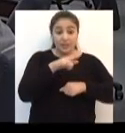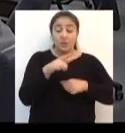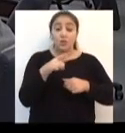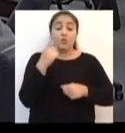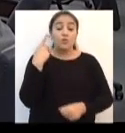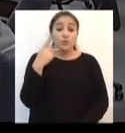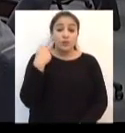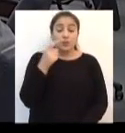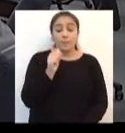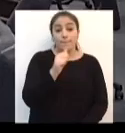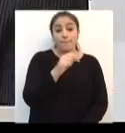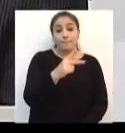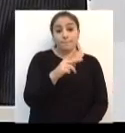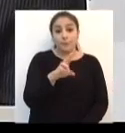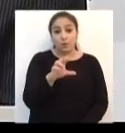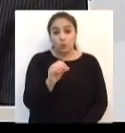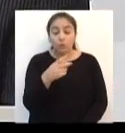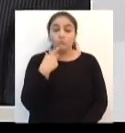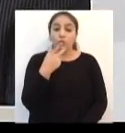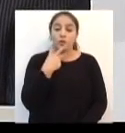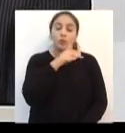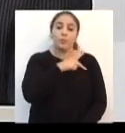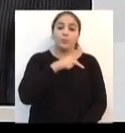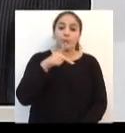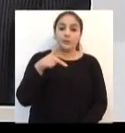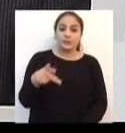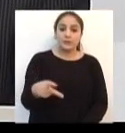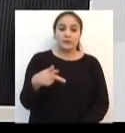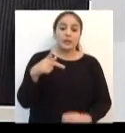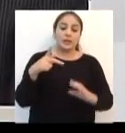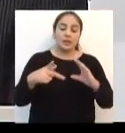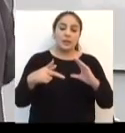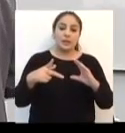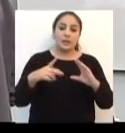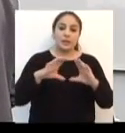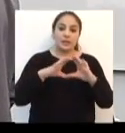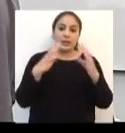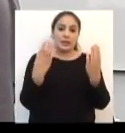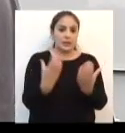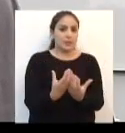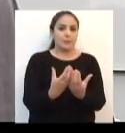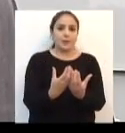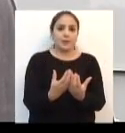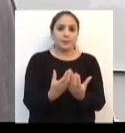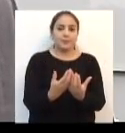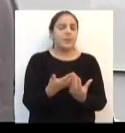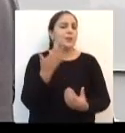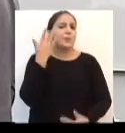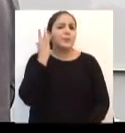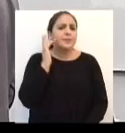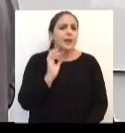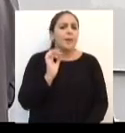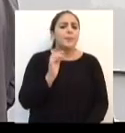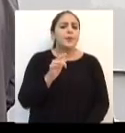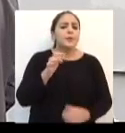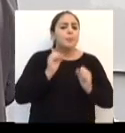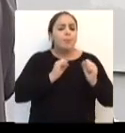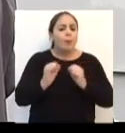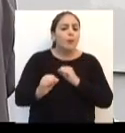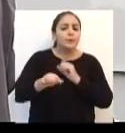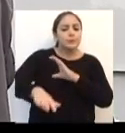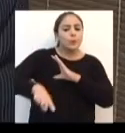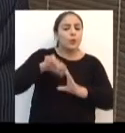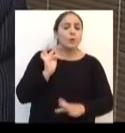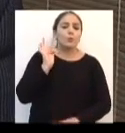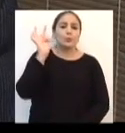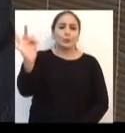o vereador Paulo Pontual disse que o presidente interino da Câmara não tem legitimidade para decidir o futuro do